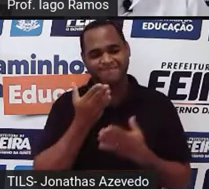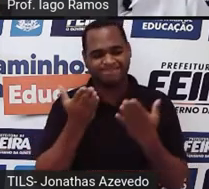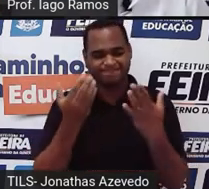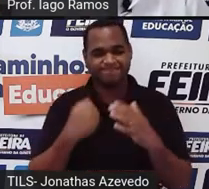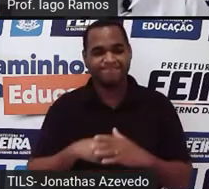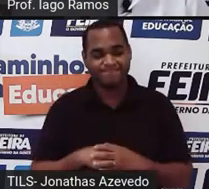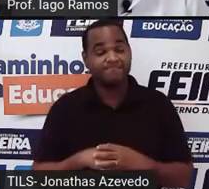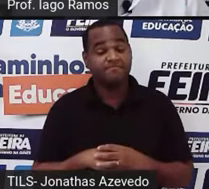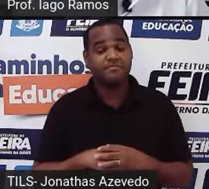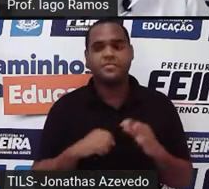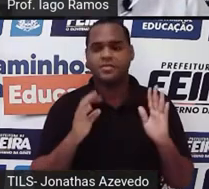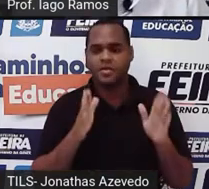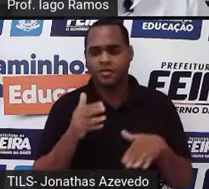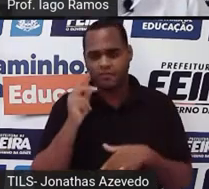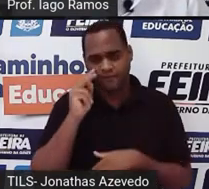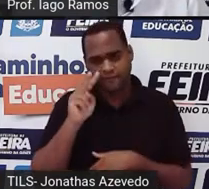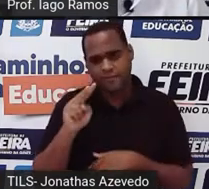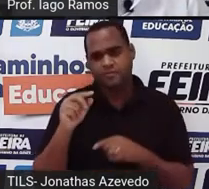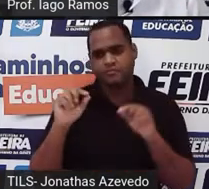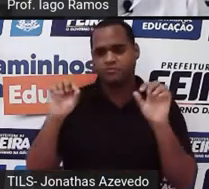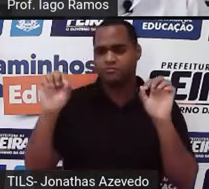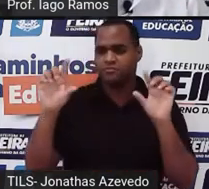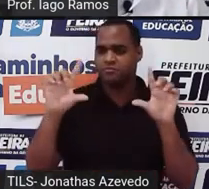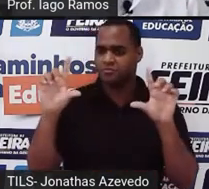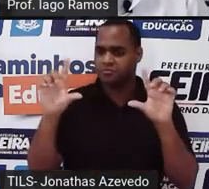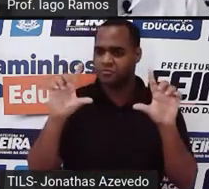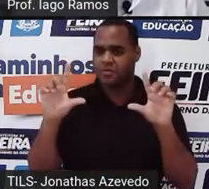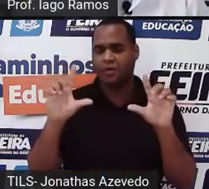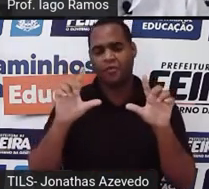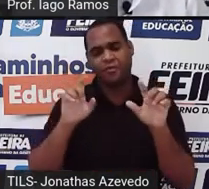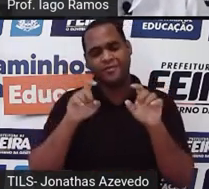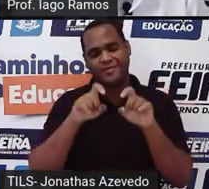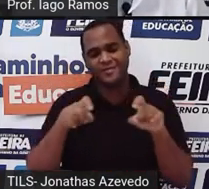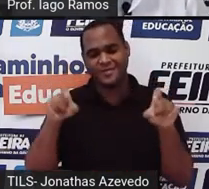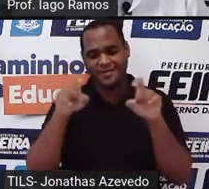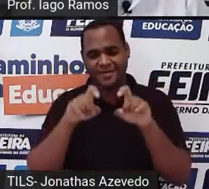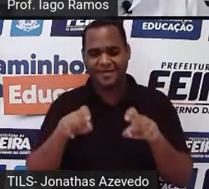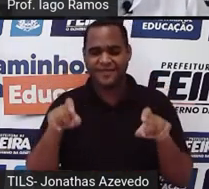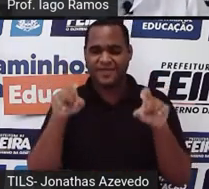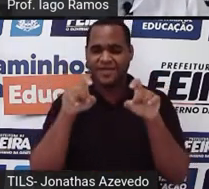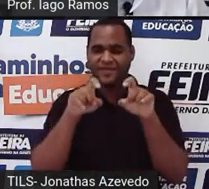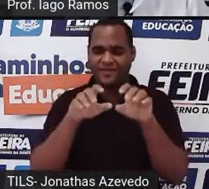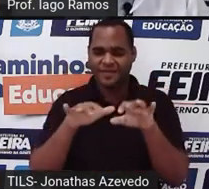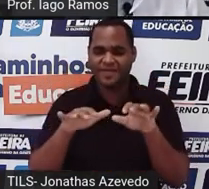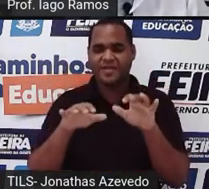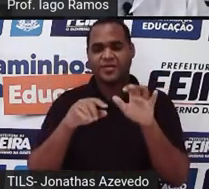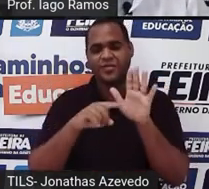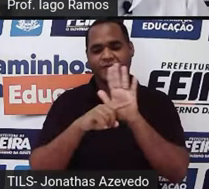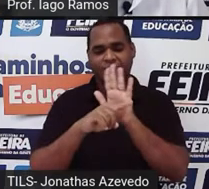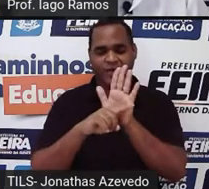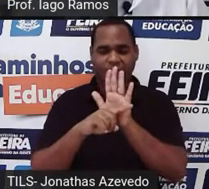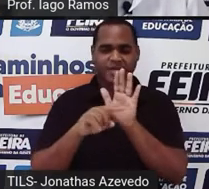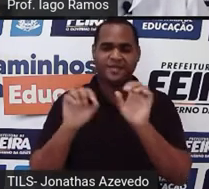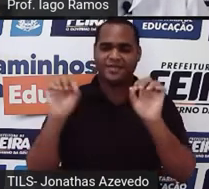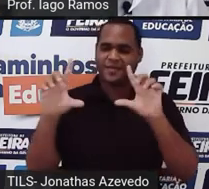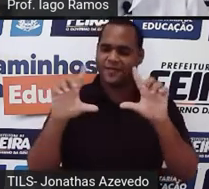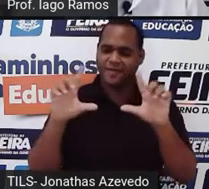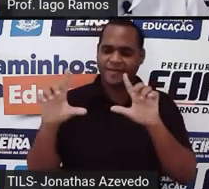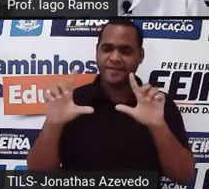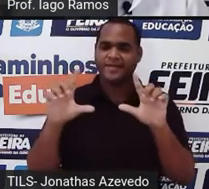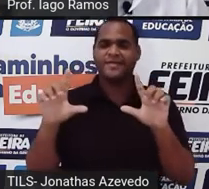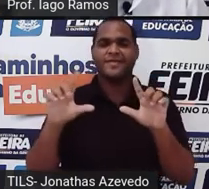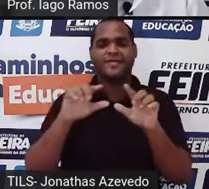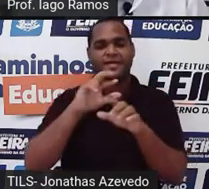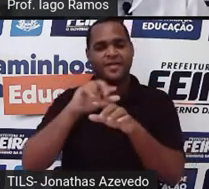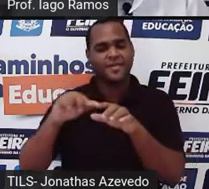É, talvez você já tenha visto em televisão, noticiários de TV ou filmes, né? Com produções